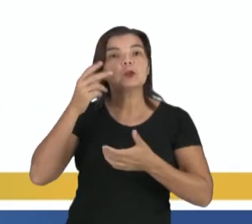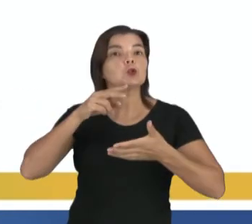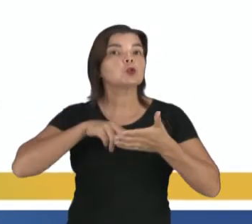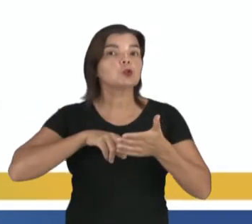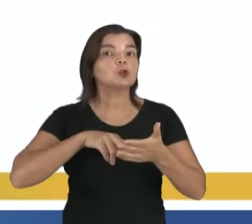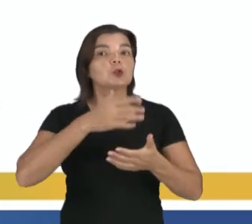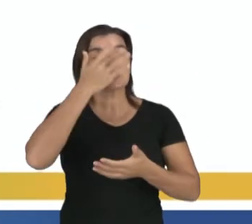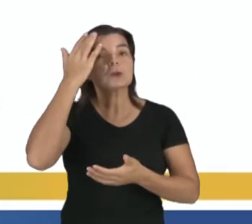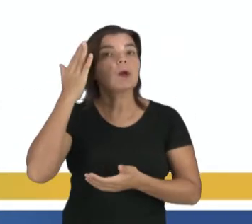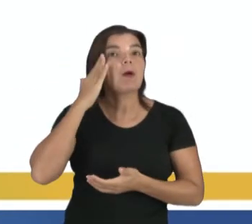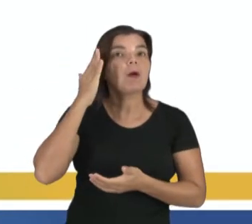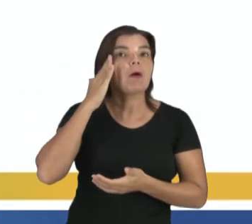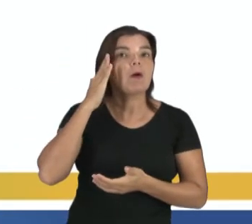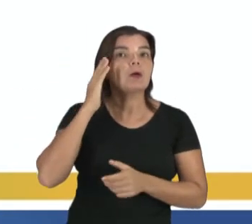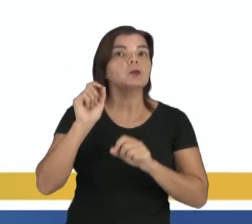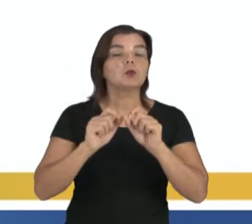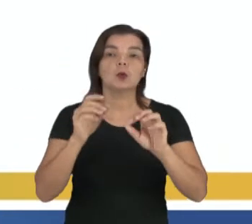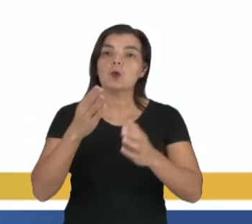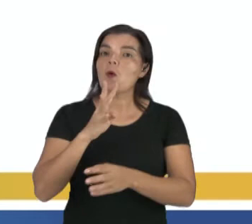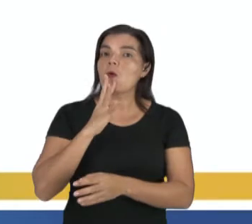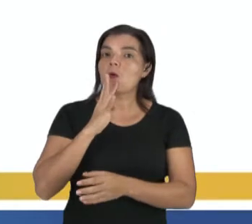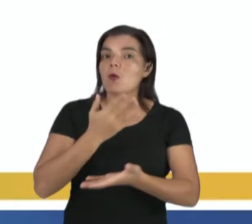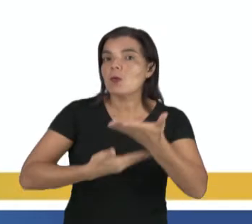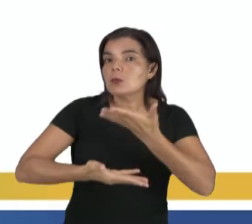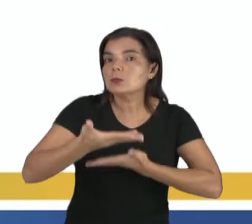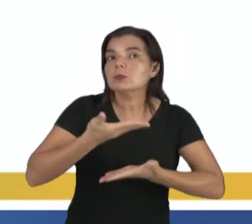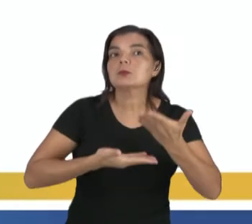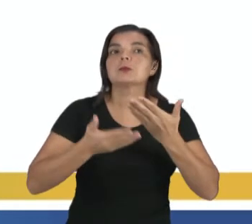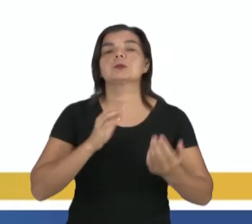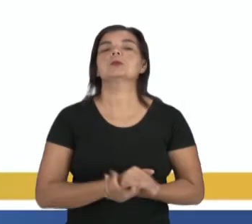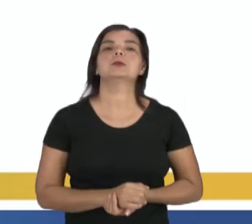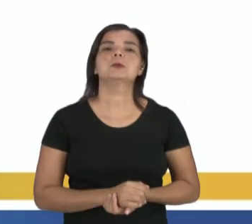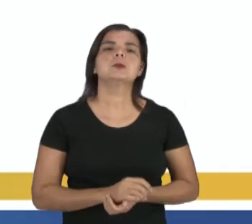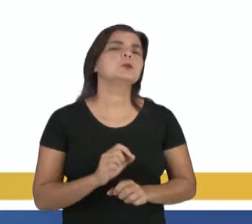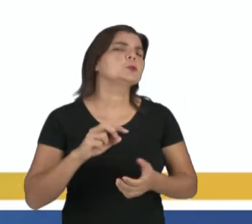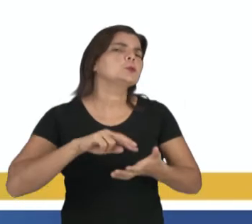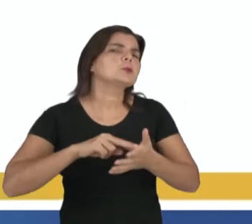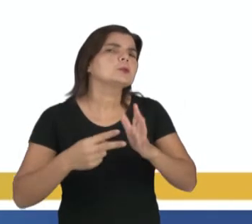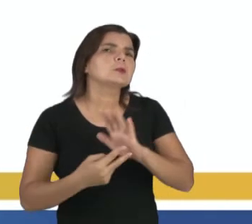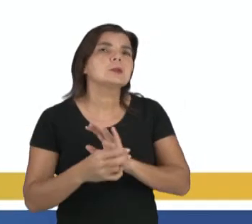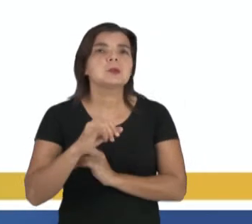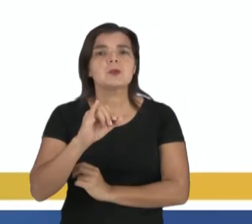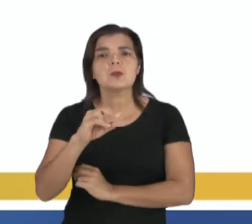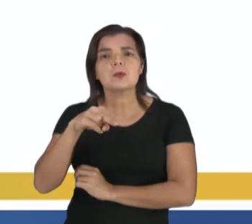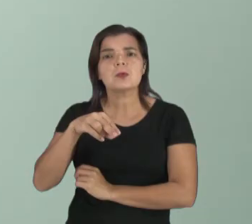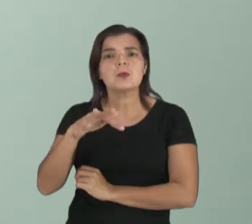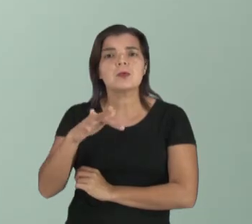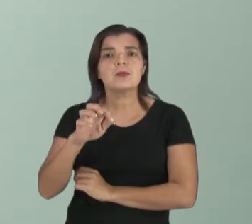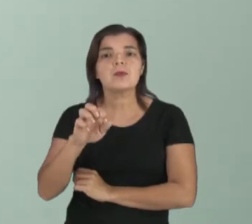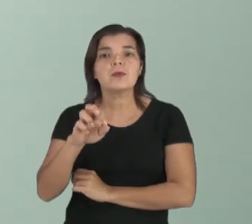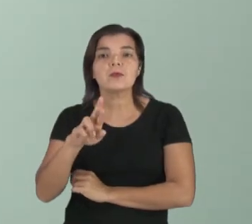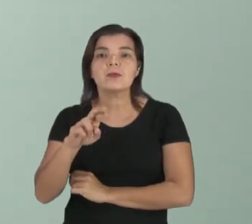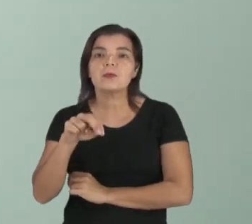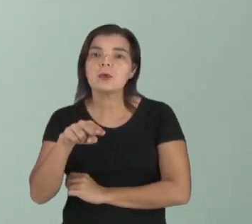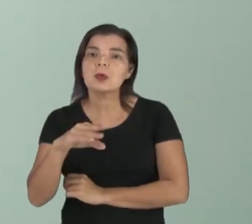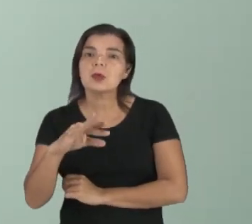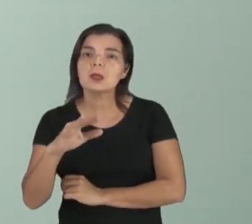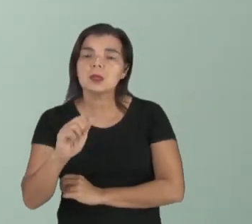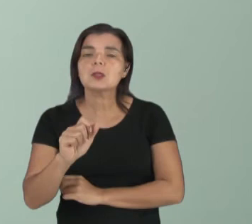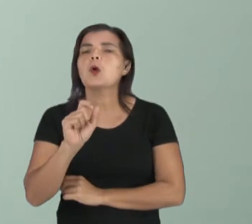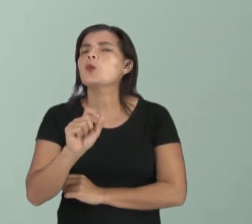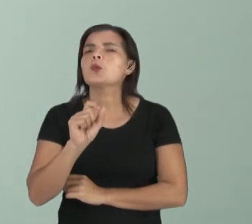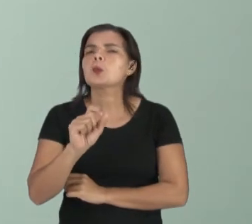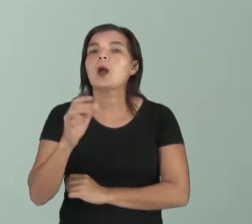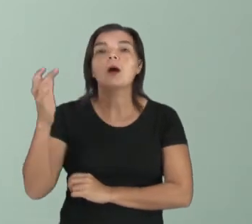os interlocutores partilham do mesmo conhecimento. E o que são inferências? São deduções, é aquilo que